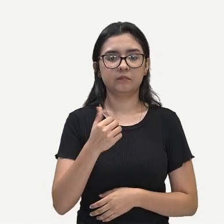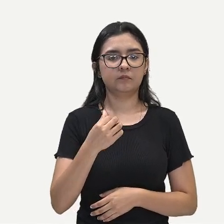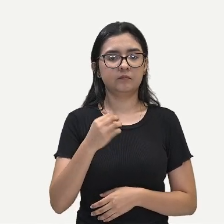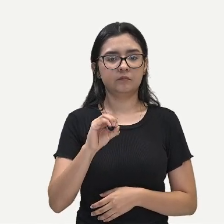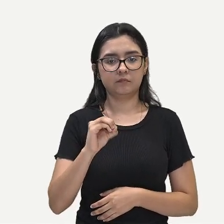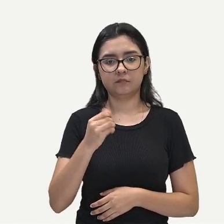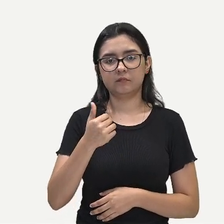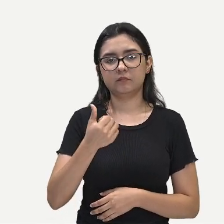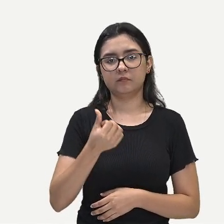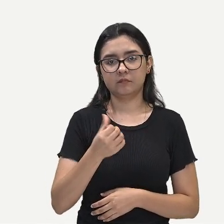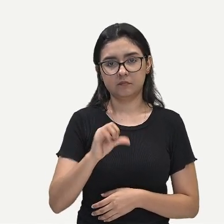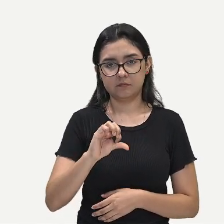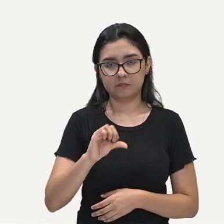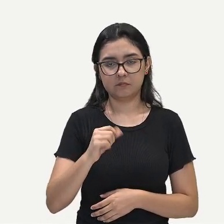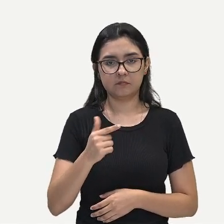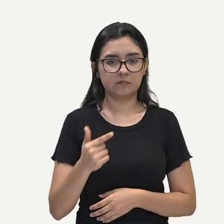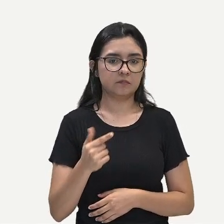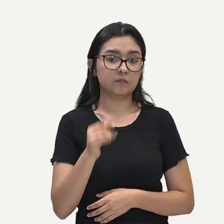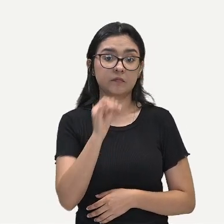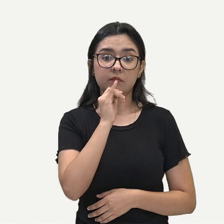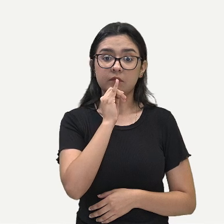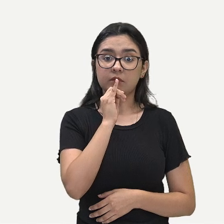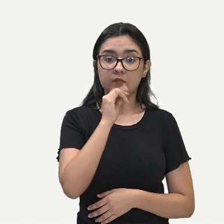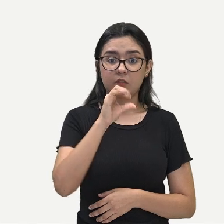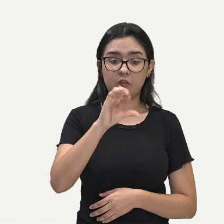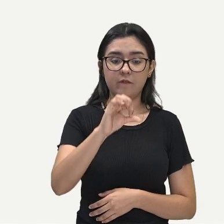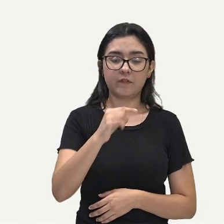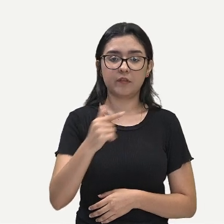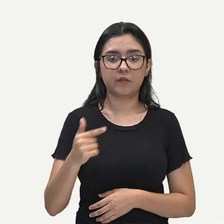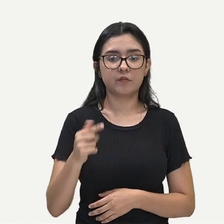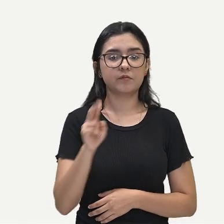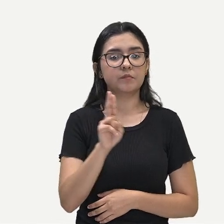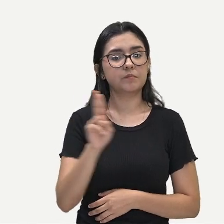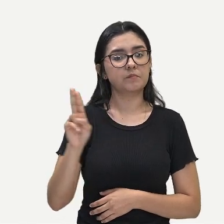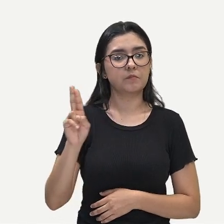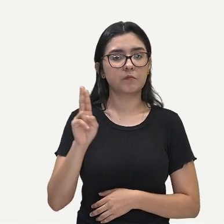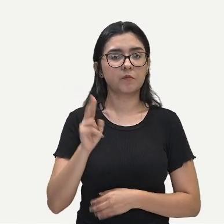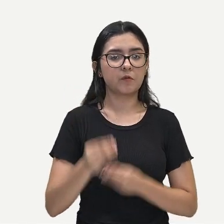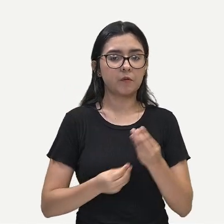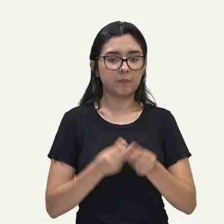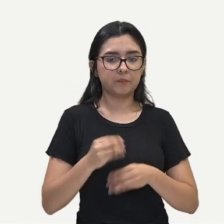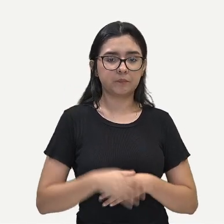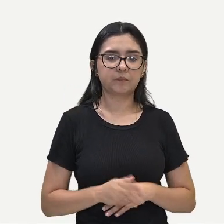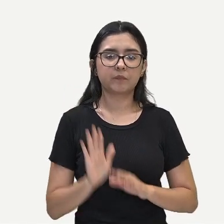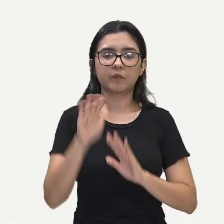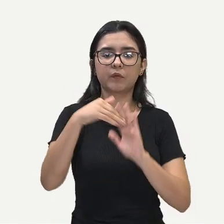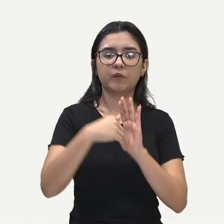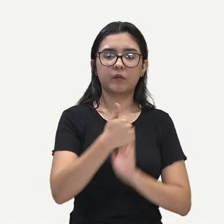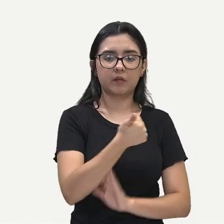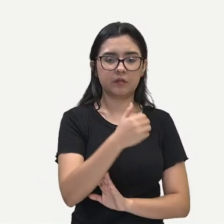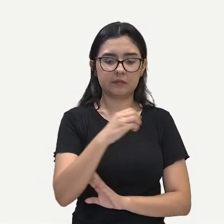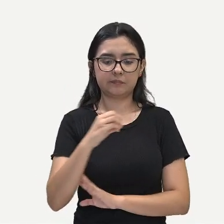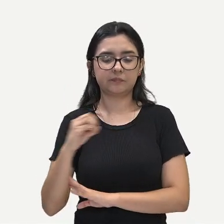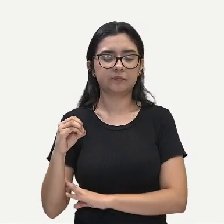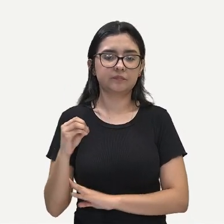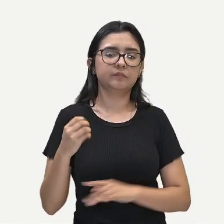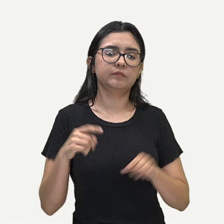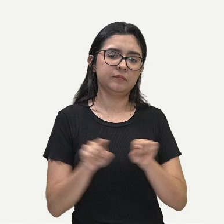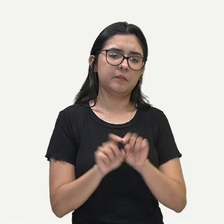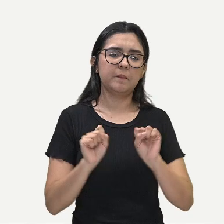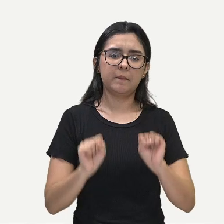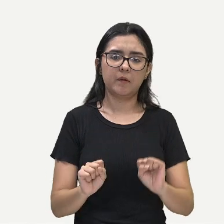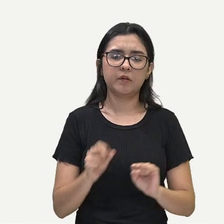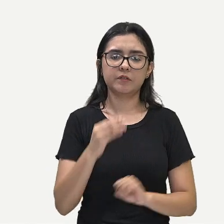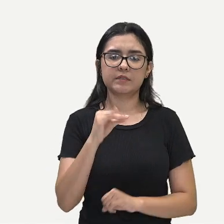80, 90 e, por exemplo, 92. Chegando ao 100, que também pode ser